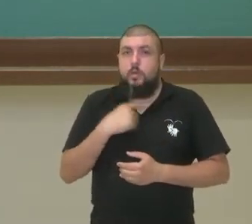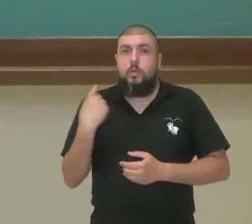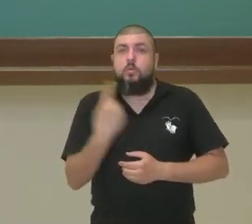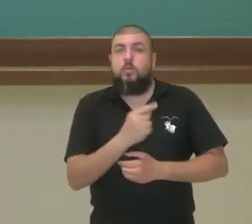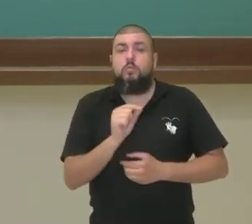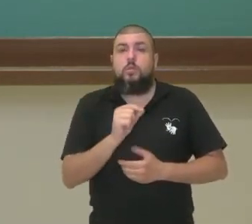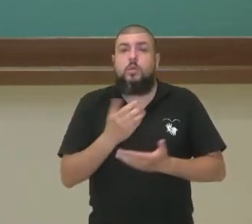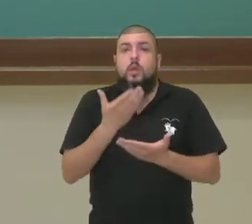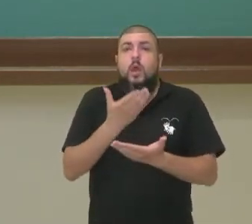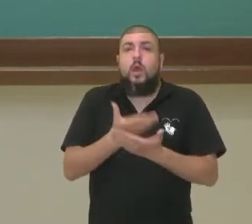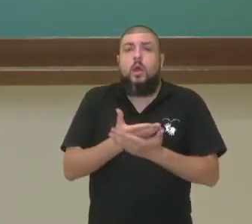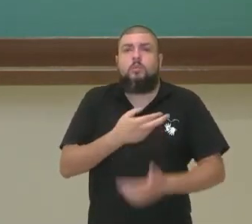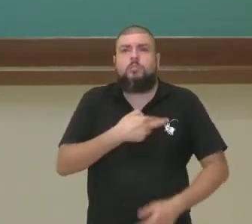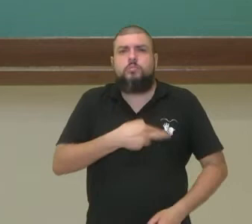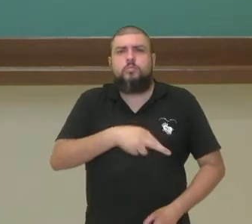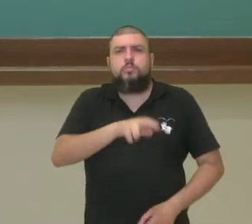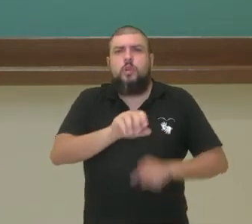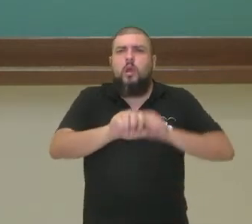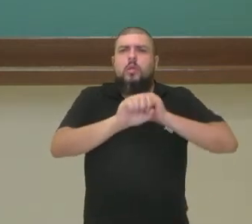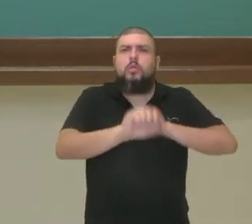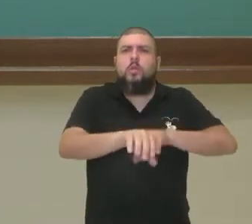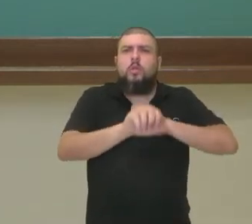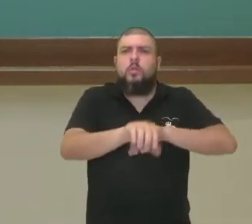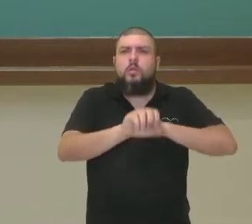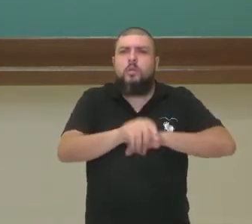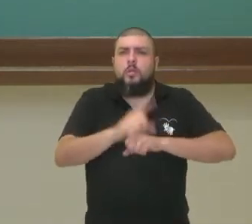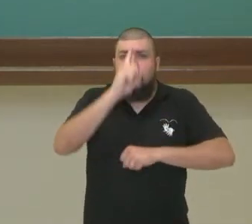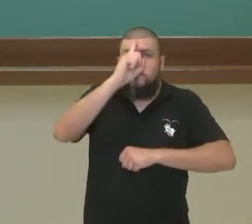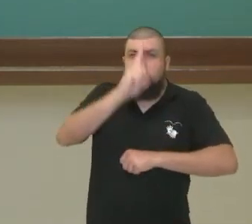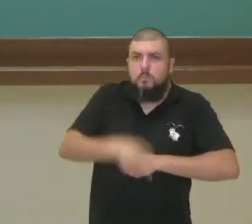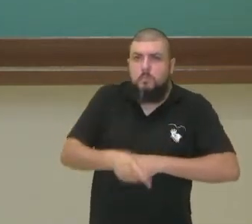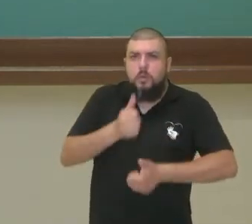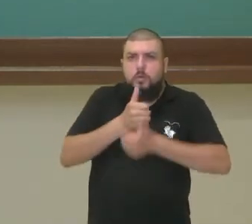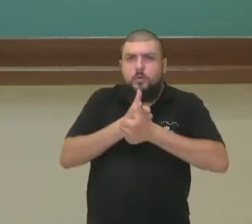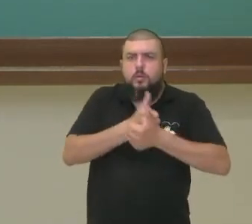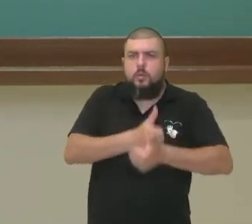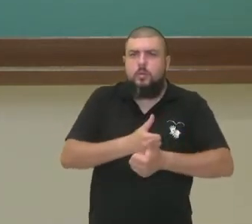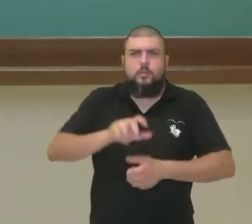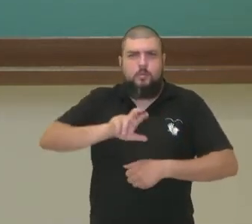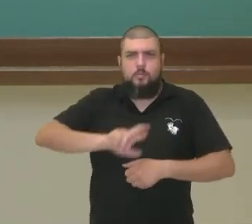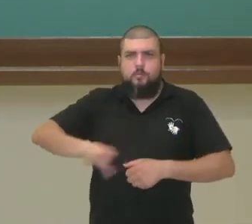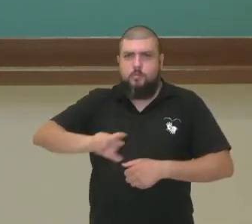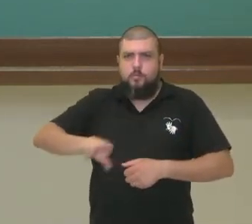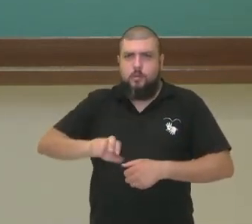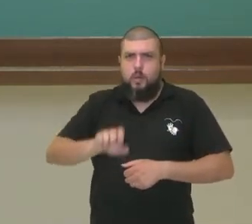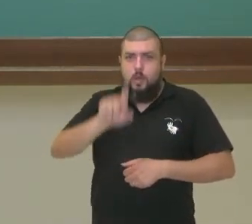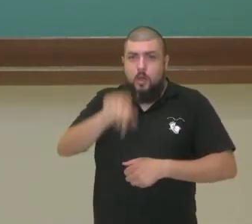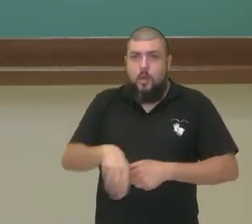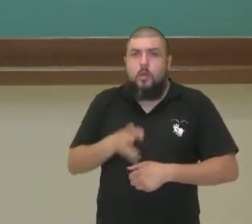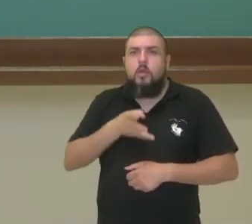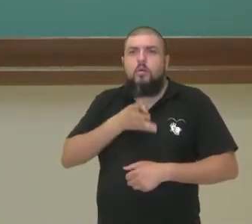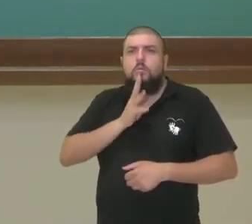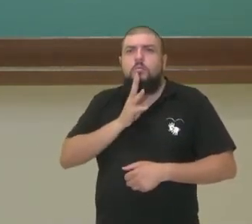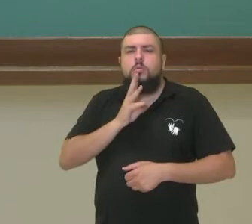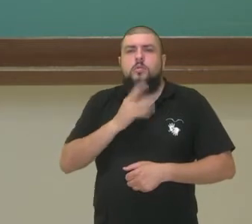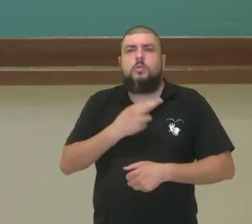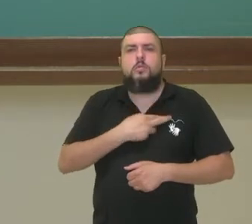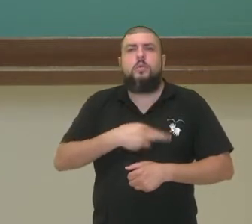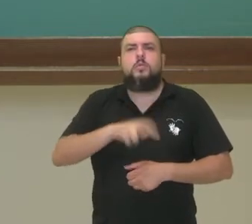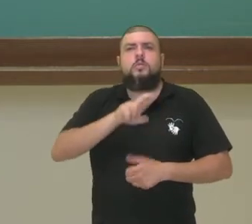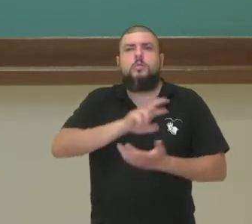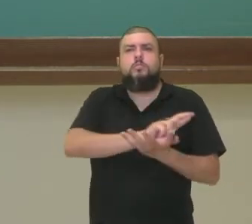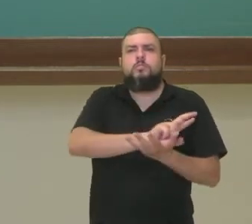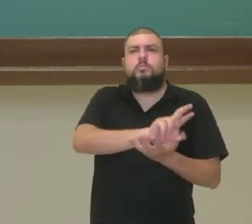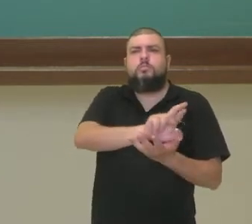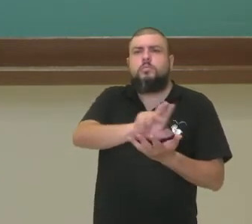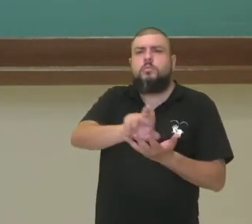não é doutrinação, mas é o conhecimento sobre a diversidade para que a gente consiga conviver